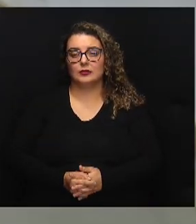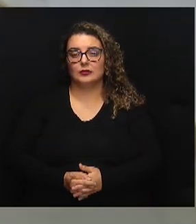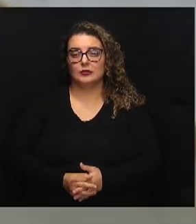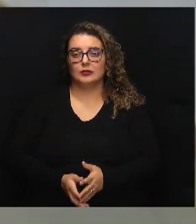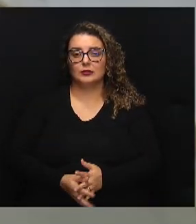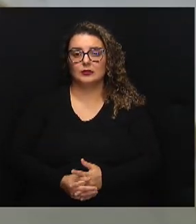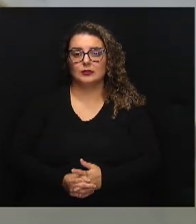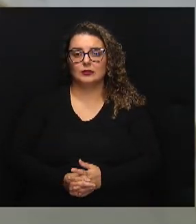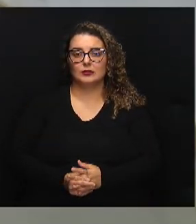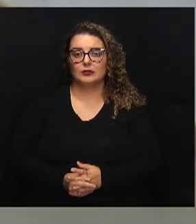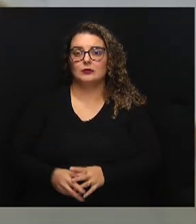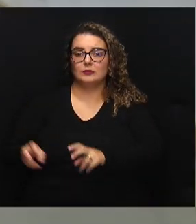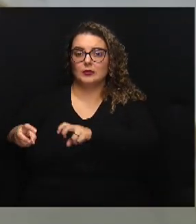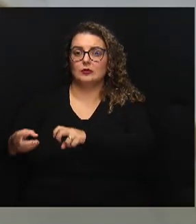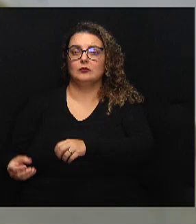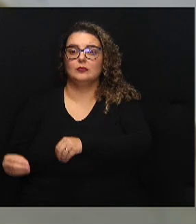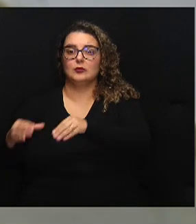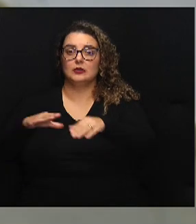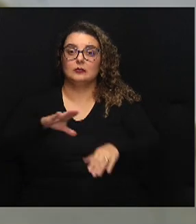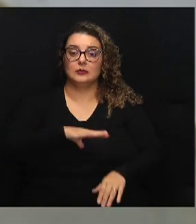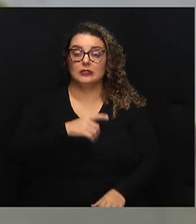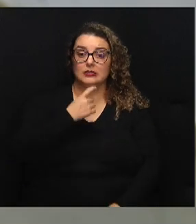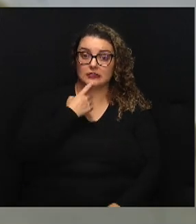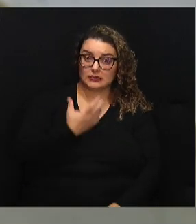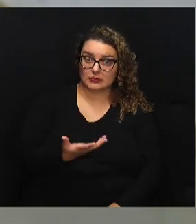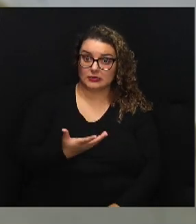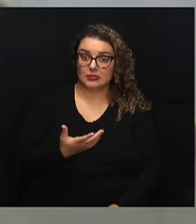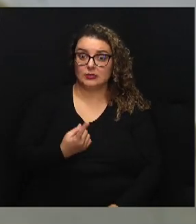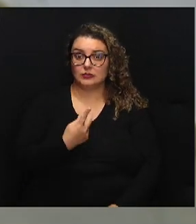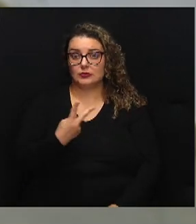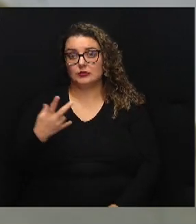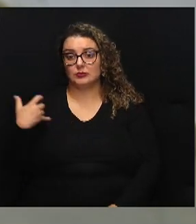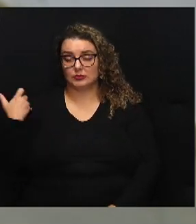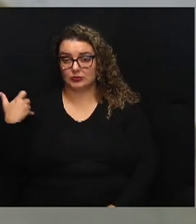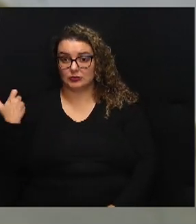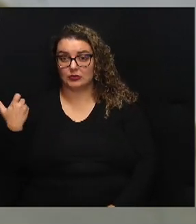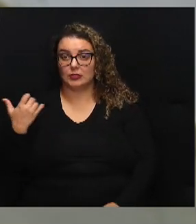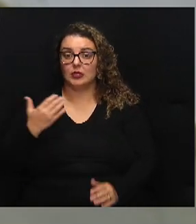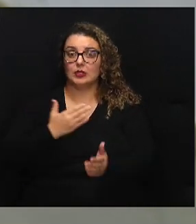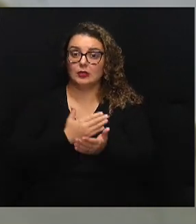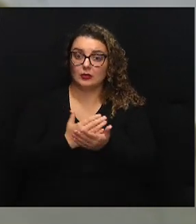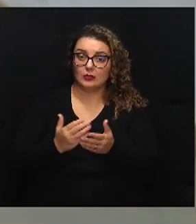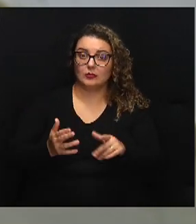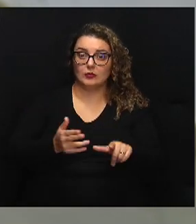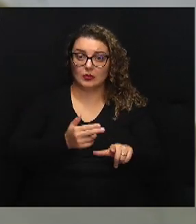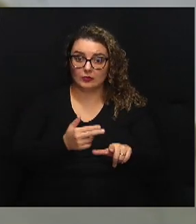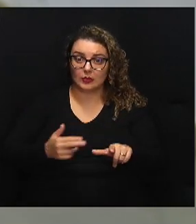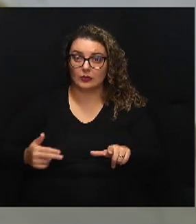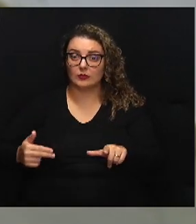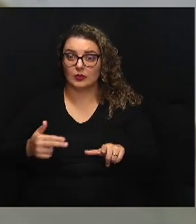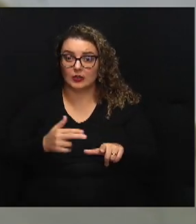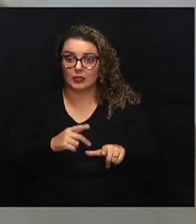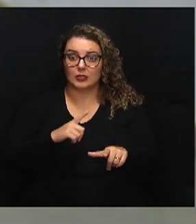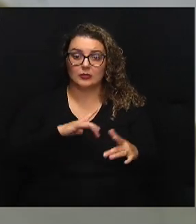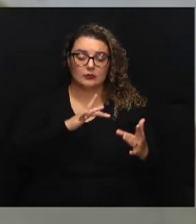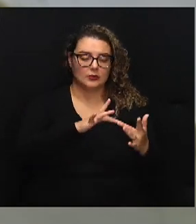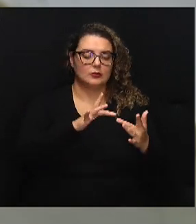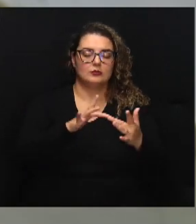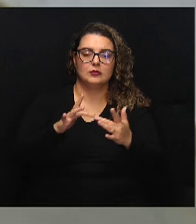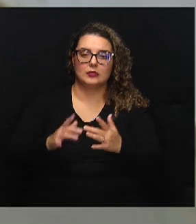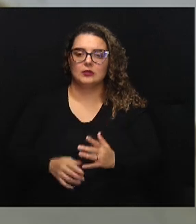lá do campo e vim para a cidade, aos 12 anos, e aí eu comecei a desenhar bastante, comecei a ter mais contatos